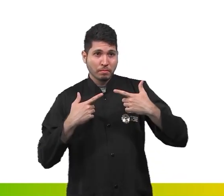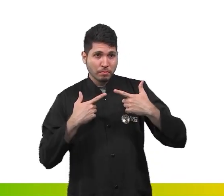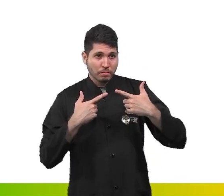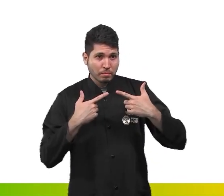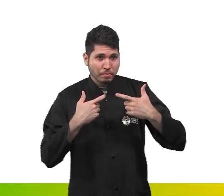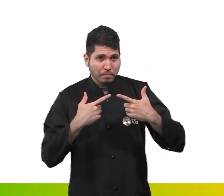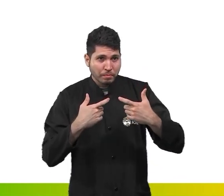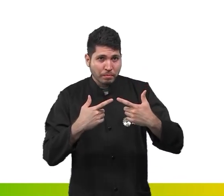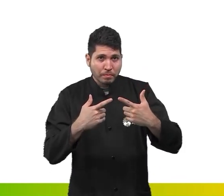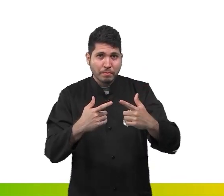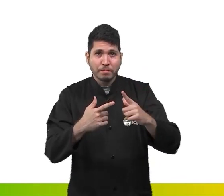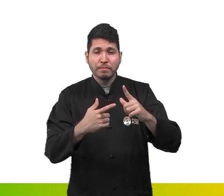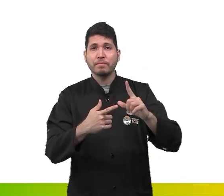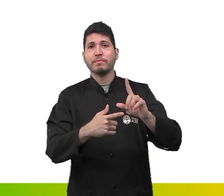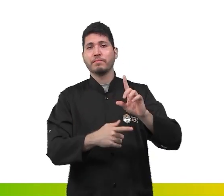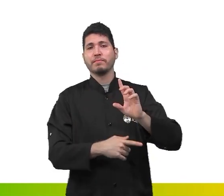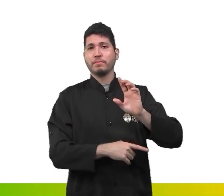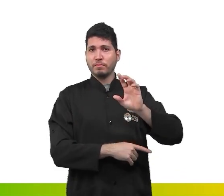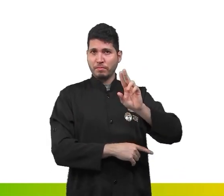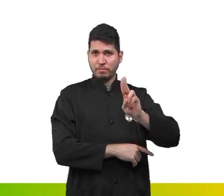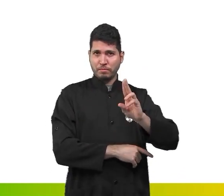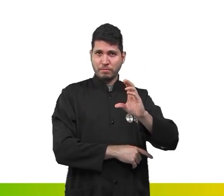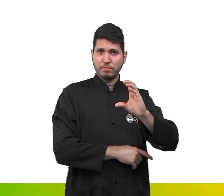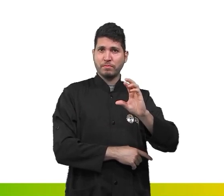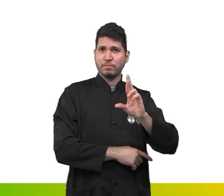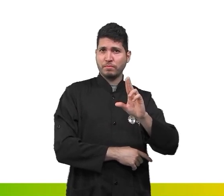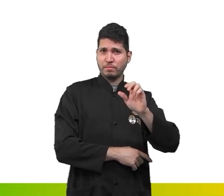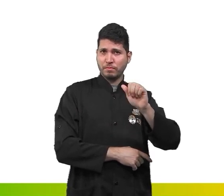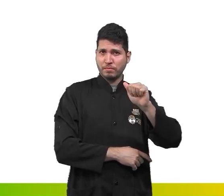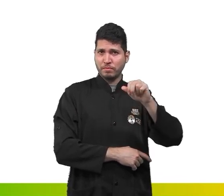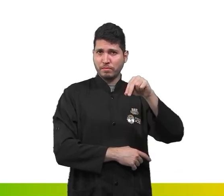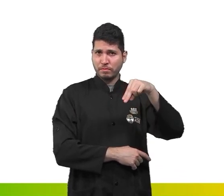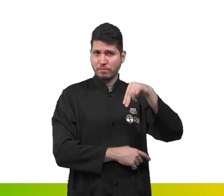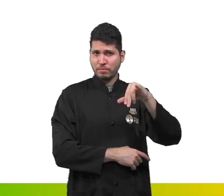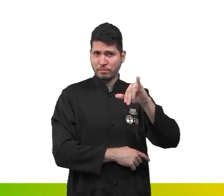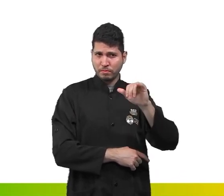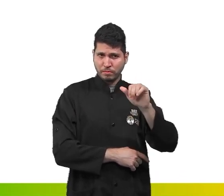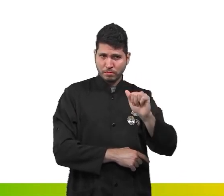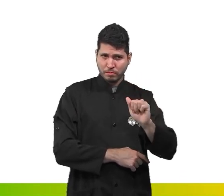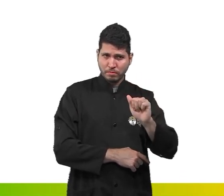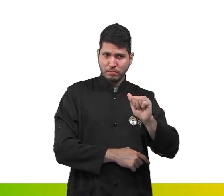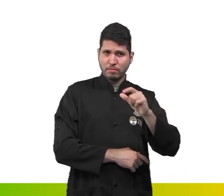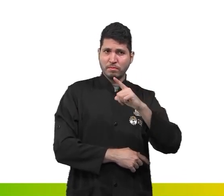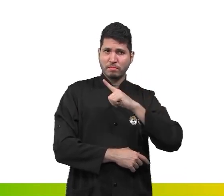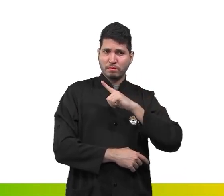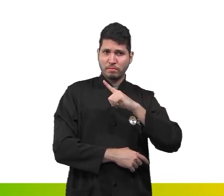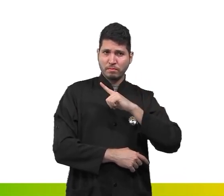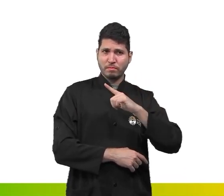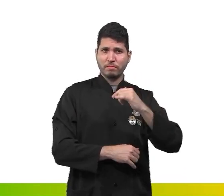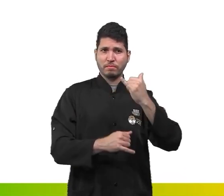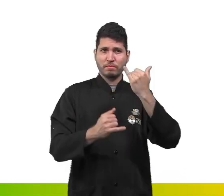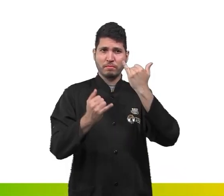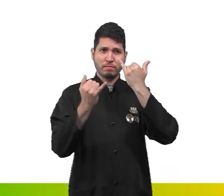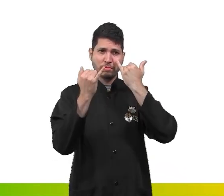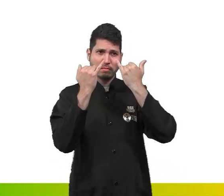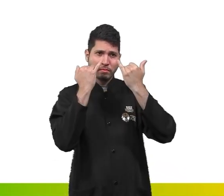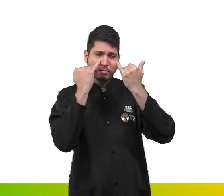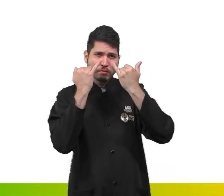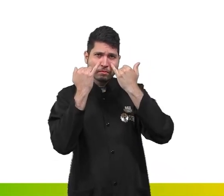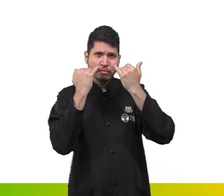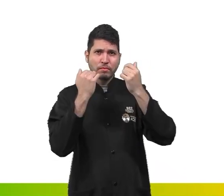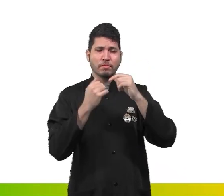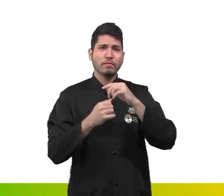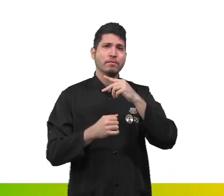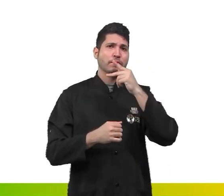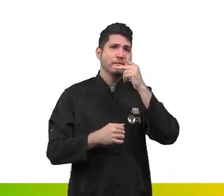Ucrânia. Aí temos essa aí a capa e temos uma informação aí. A inteligência britânica afirma que Moscou,